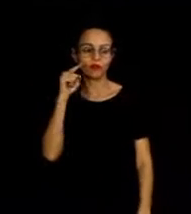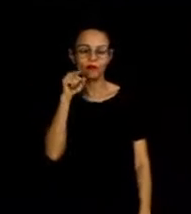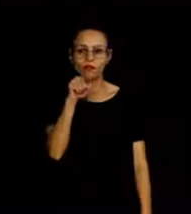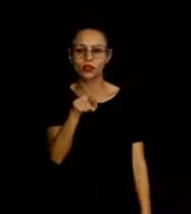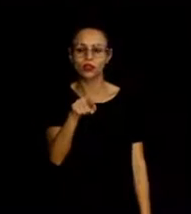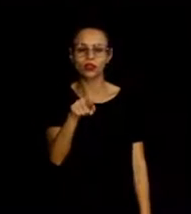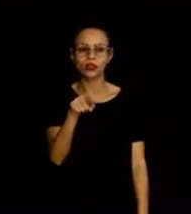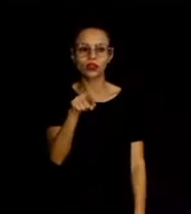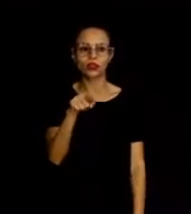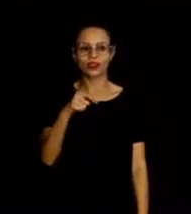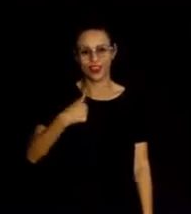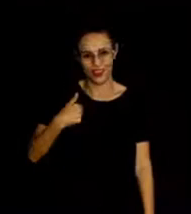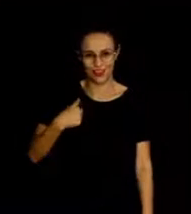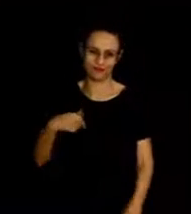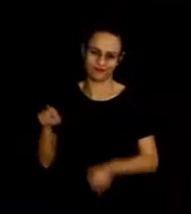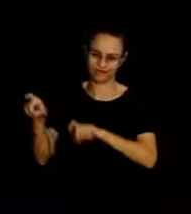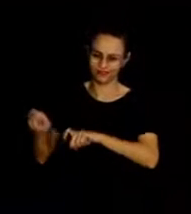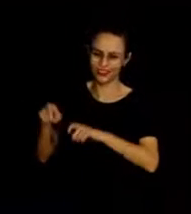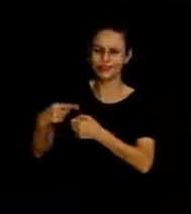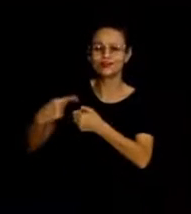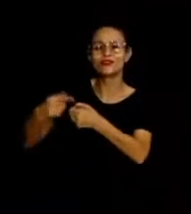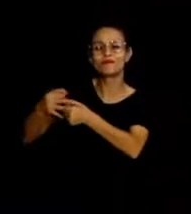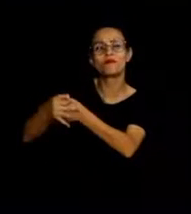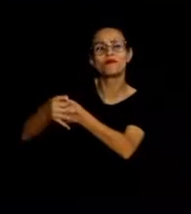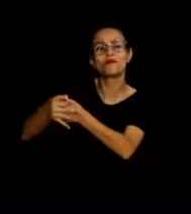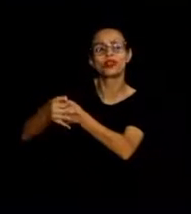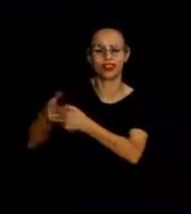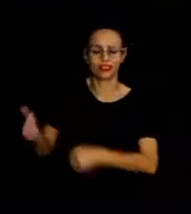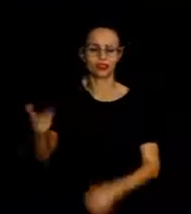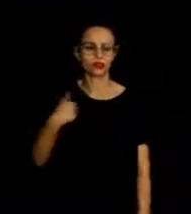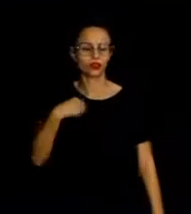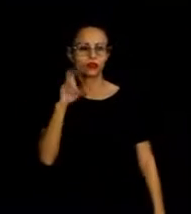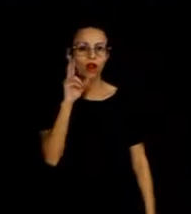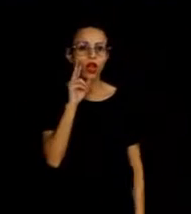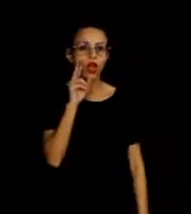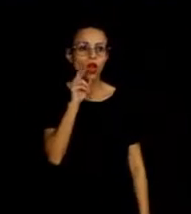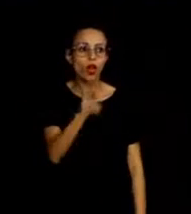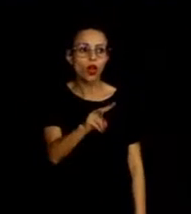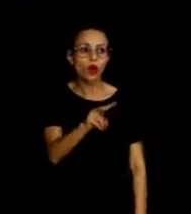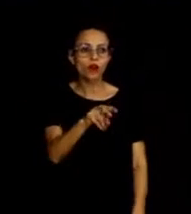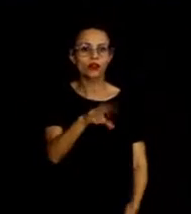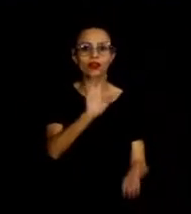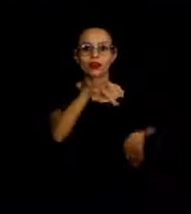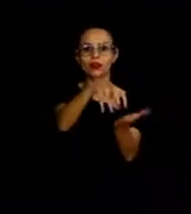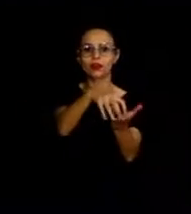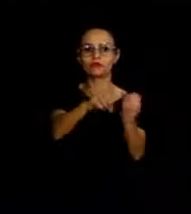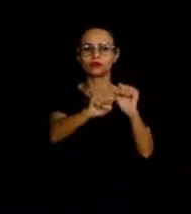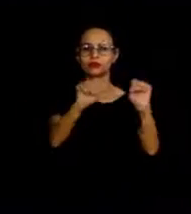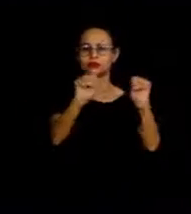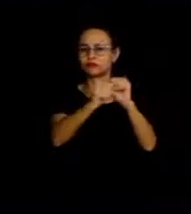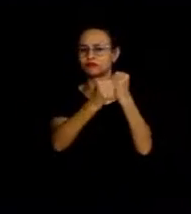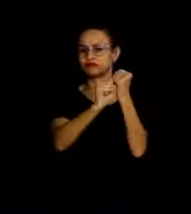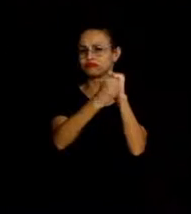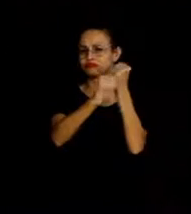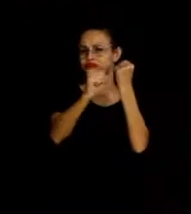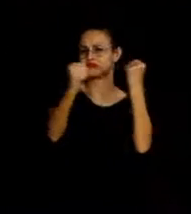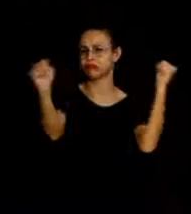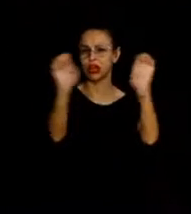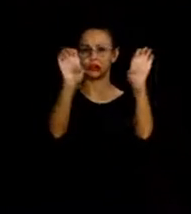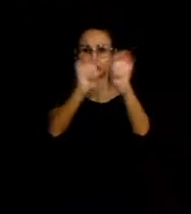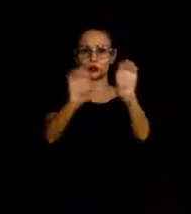aquilo eu quis sou do interior uma cidade muito pequena né eu olhei aquele Campos eu olhei aquela estrutura